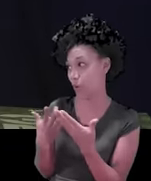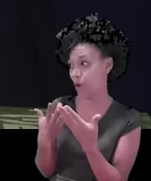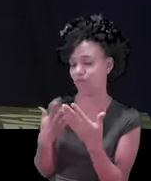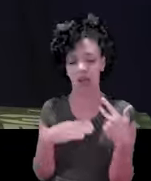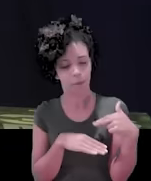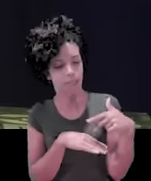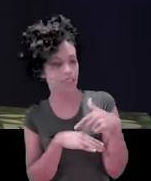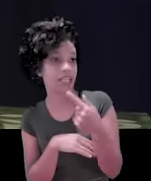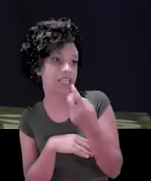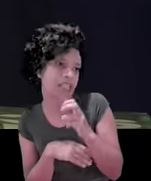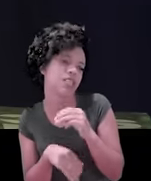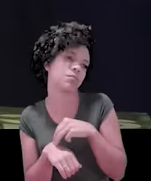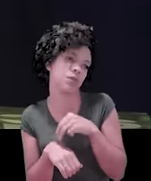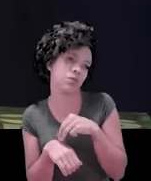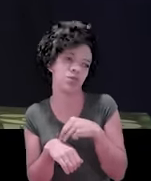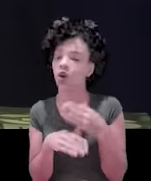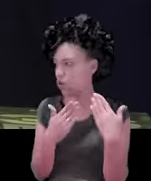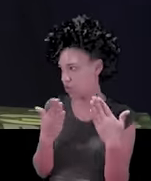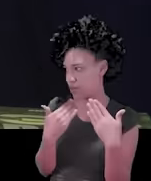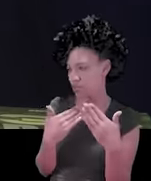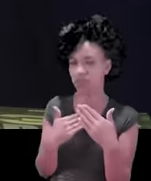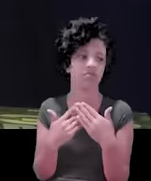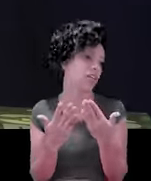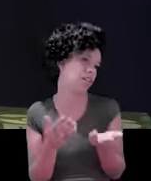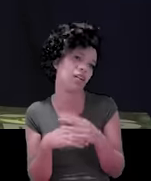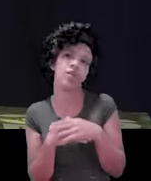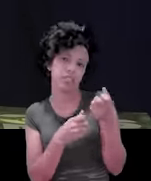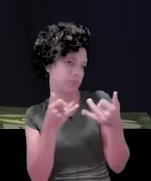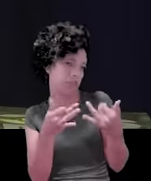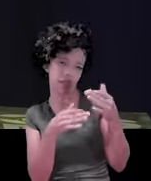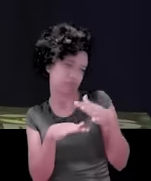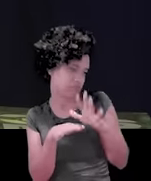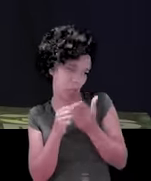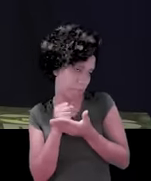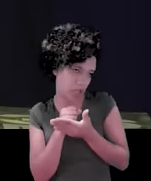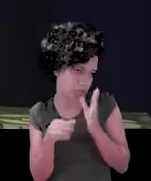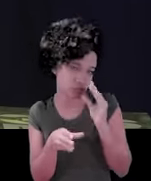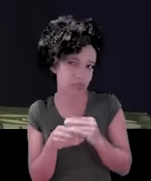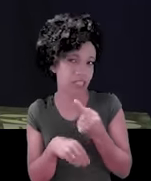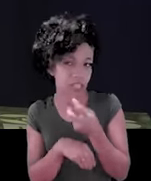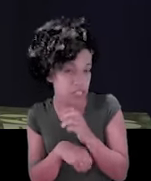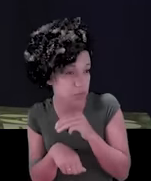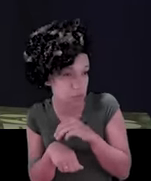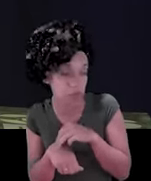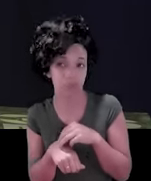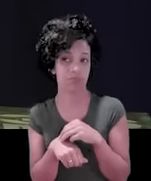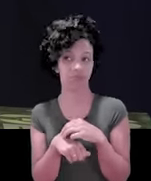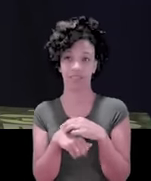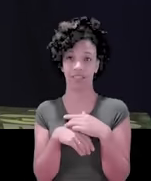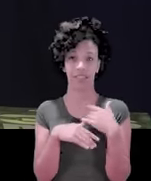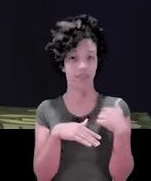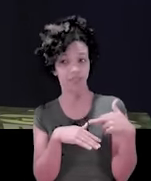começou a caminhar caminhamos 15 minutos foram conversando contando mais ou menos né E esse 15 minutos assim